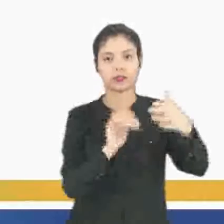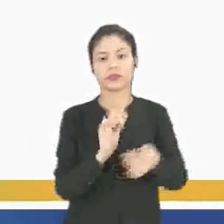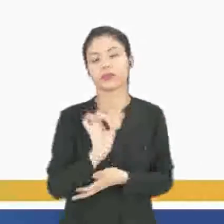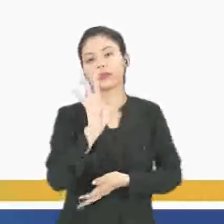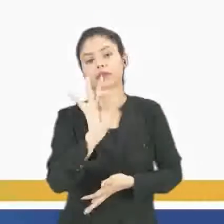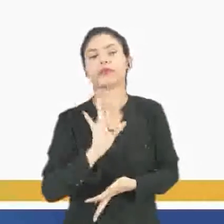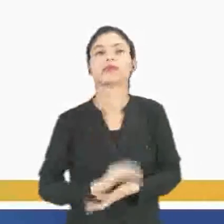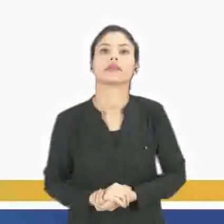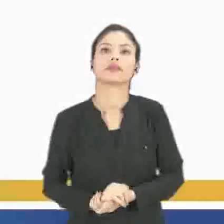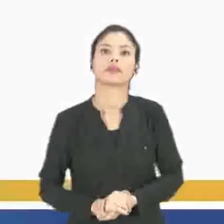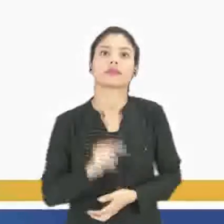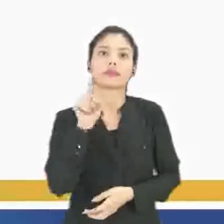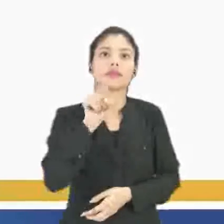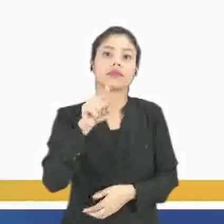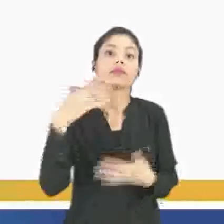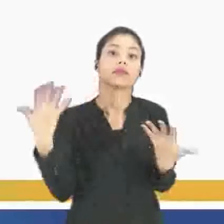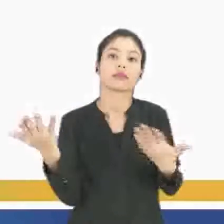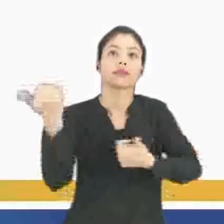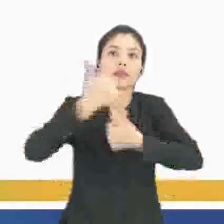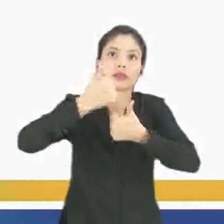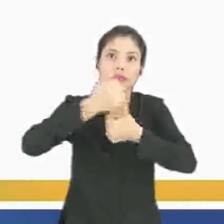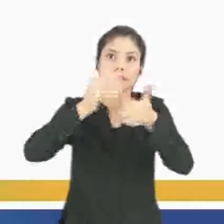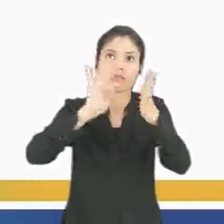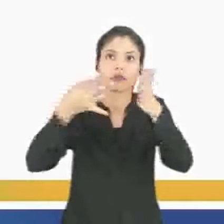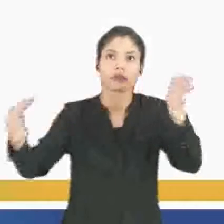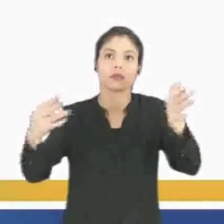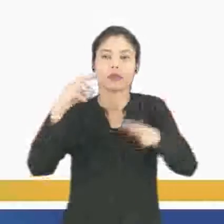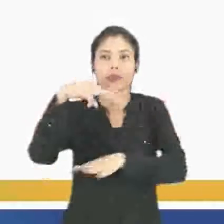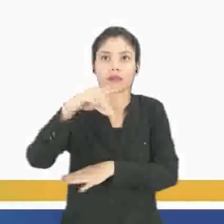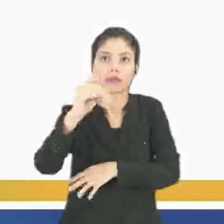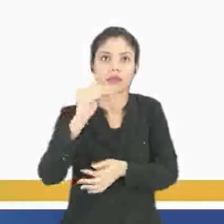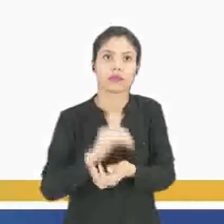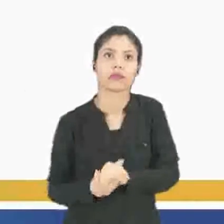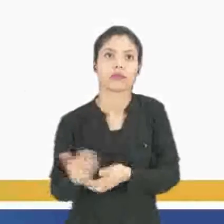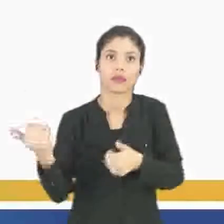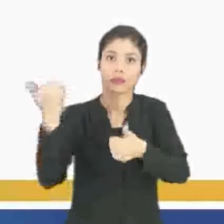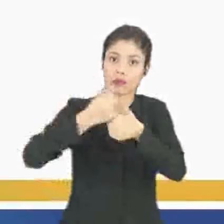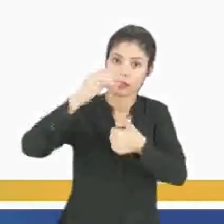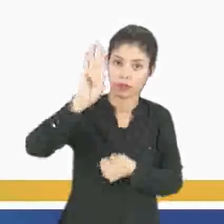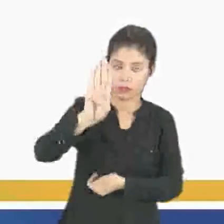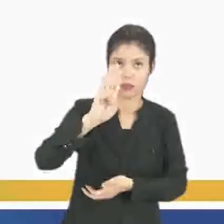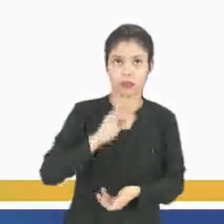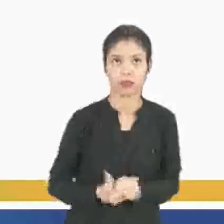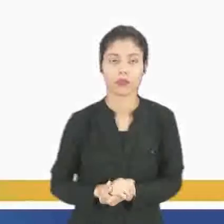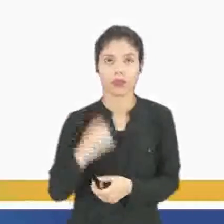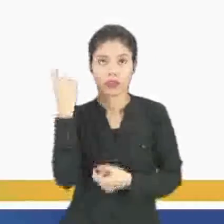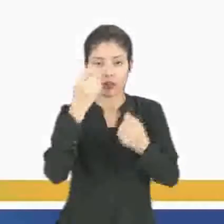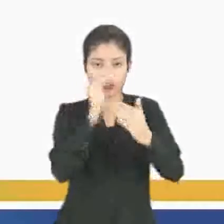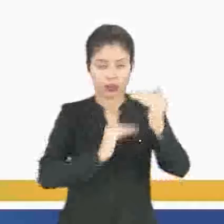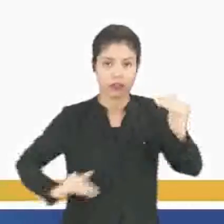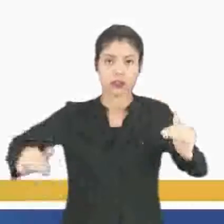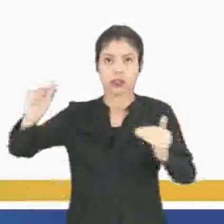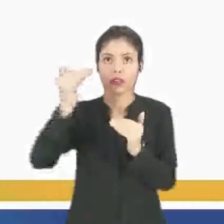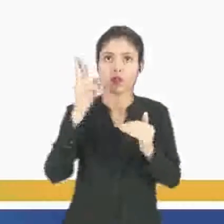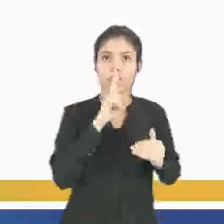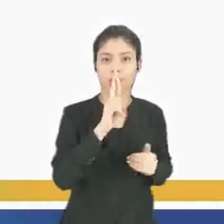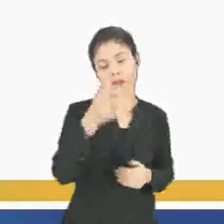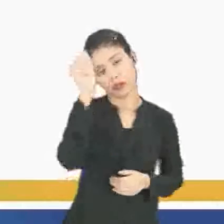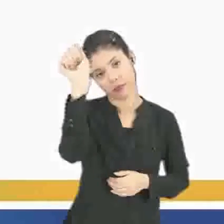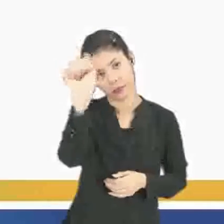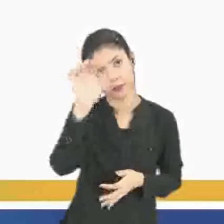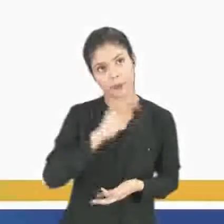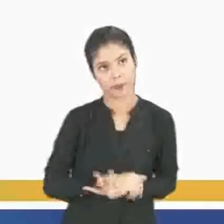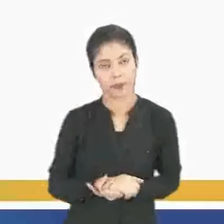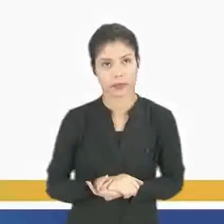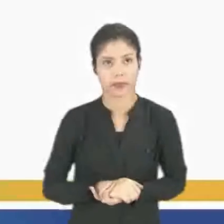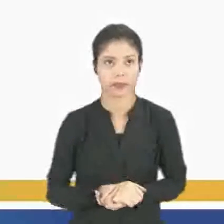tá? Então, o que eu vou fazer? Substituo as coordenadas do ponto médio e do ponto B nas expressões acima e calcule as coordenadas do